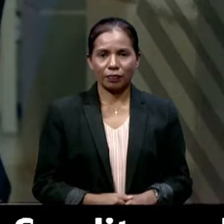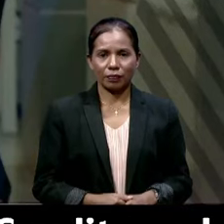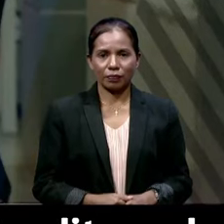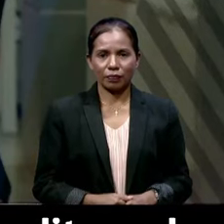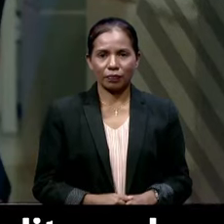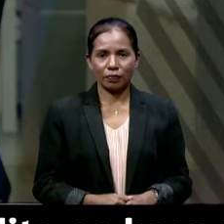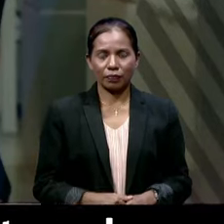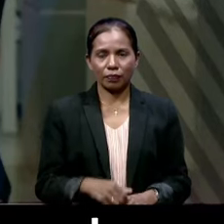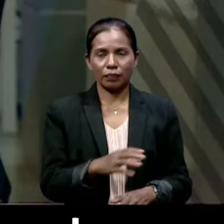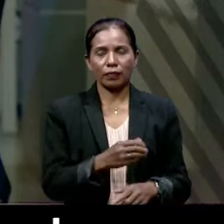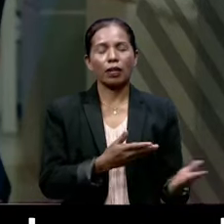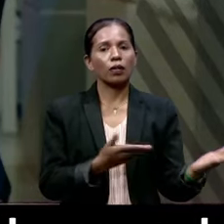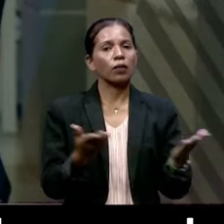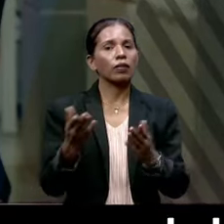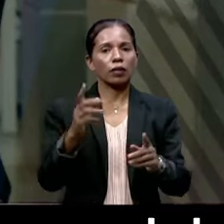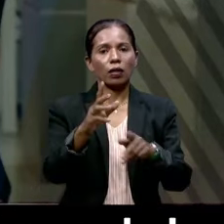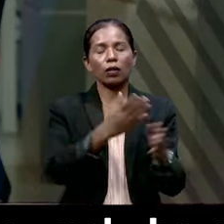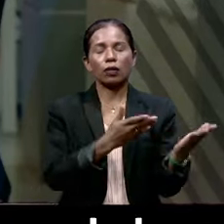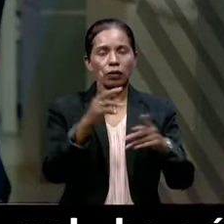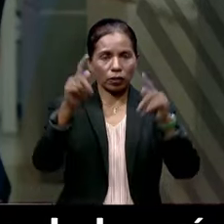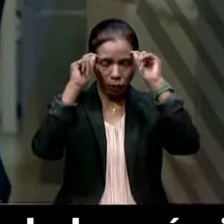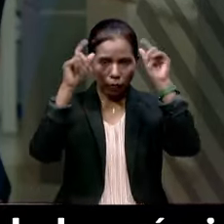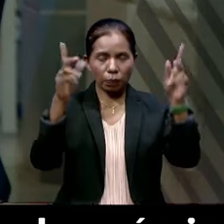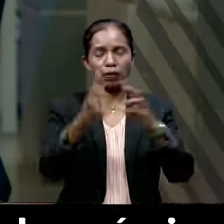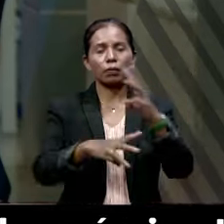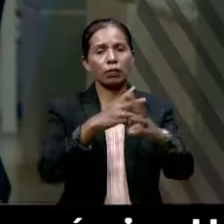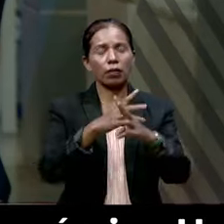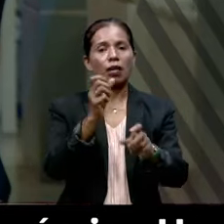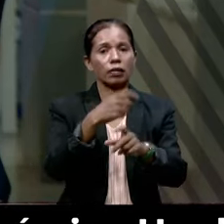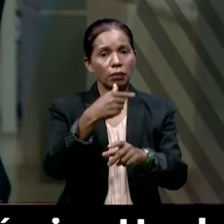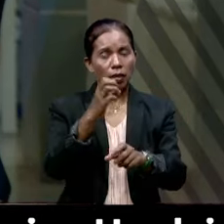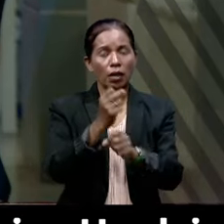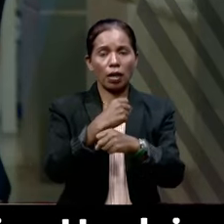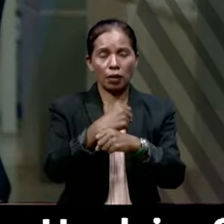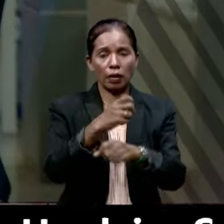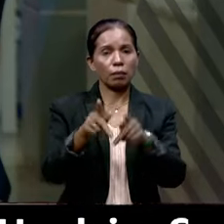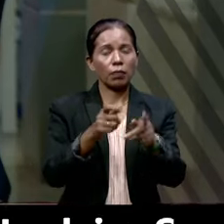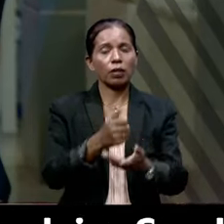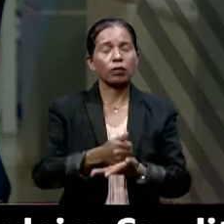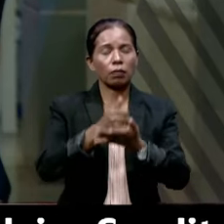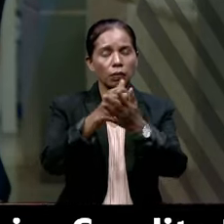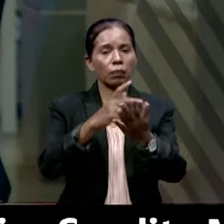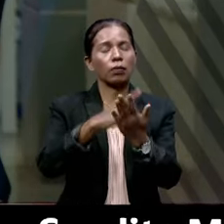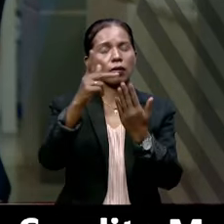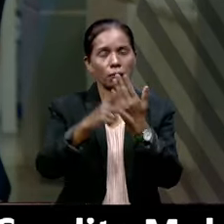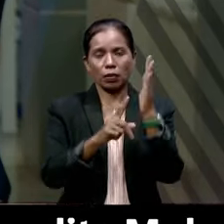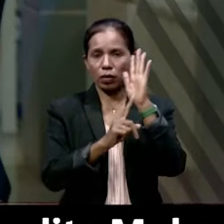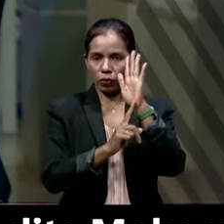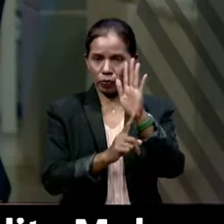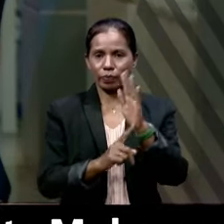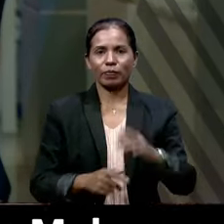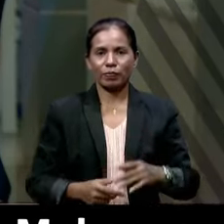GMN Laos de Tlori Timor Bamundo, mas bem GMN Mosalo Ema Tulumalo li usi programa no informação nebe fosai.